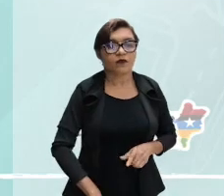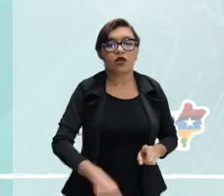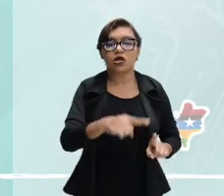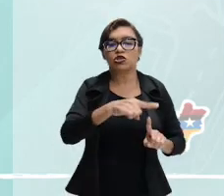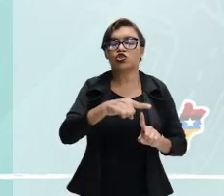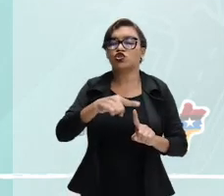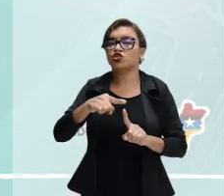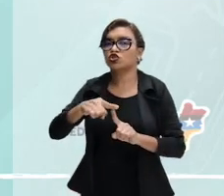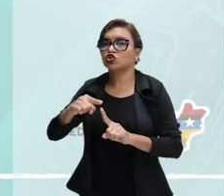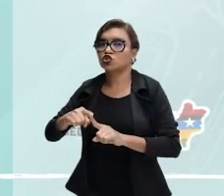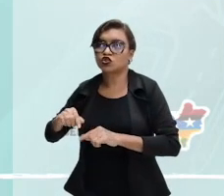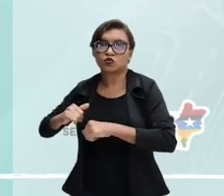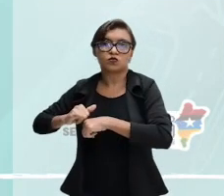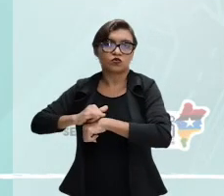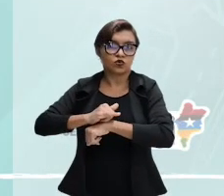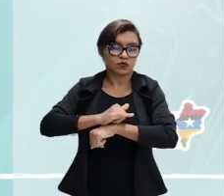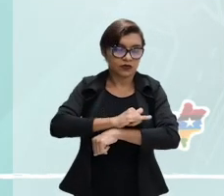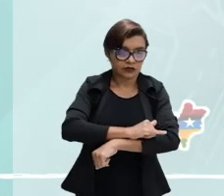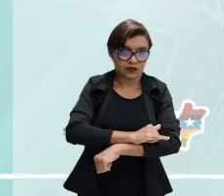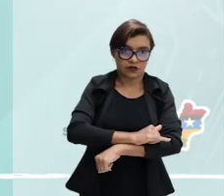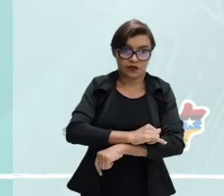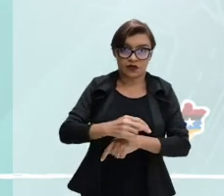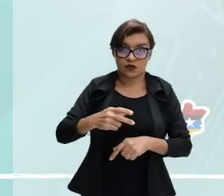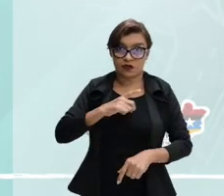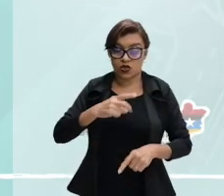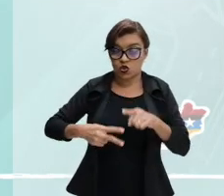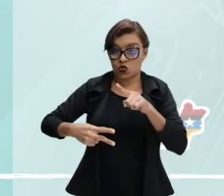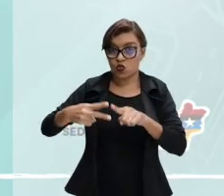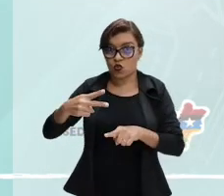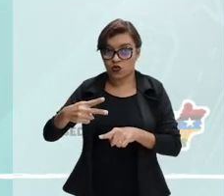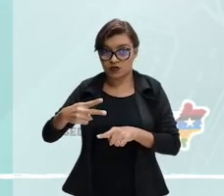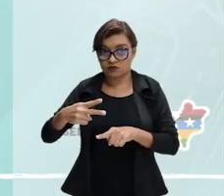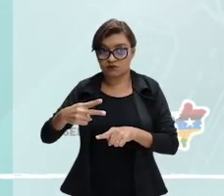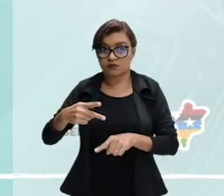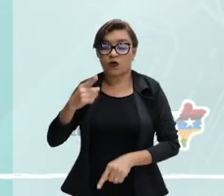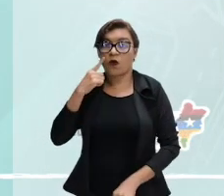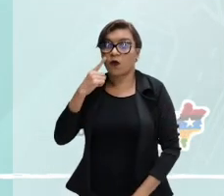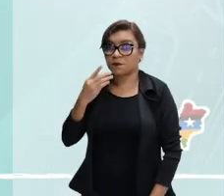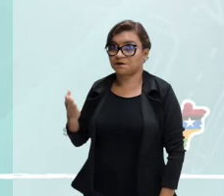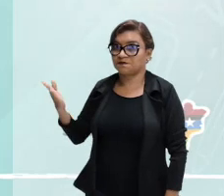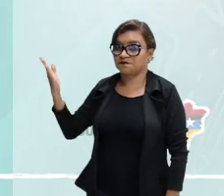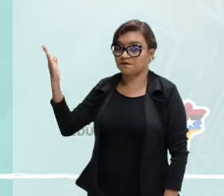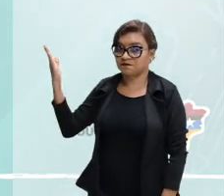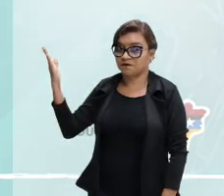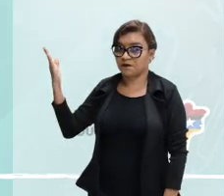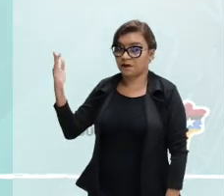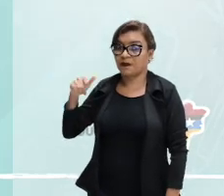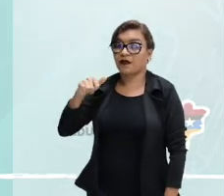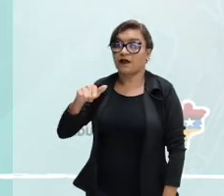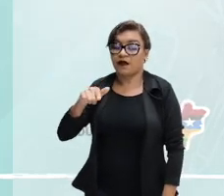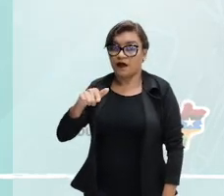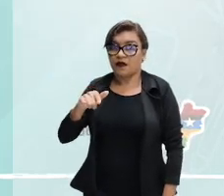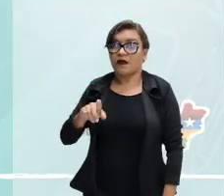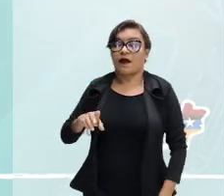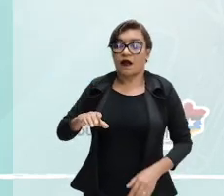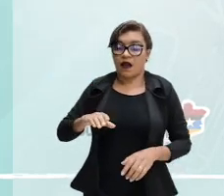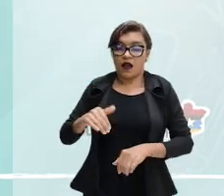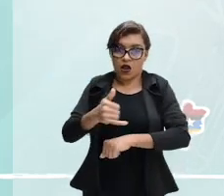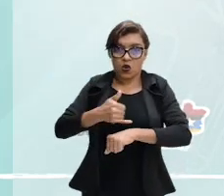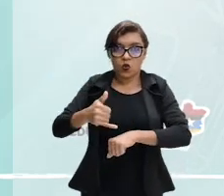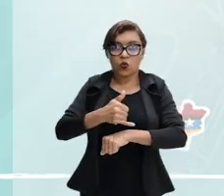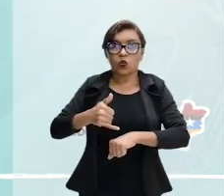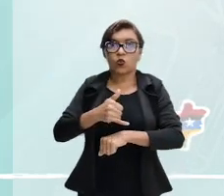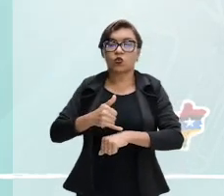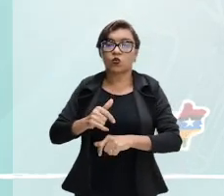temos dois tipos de obesidade, tá, galera? Obesidade androide. A gordura se deposita principalmente no abdômen